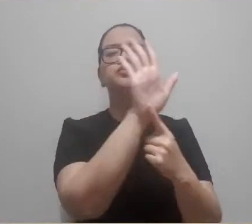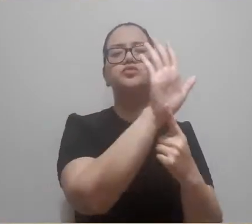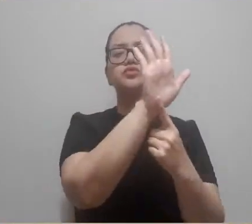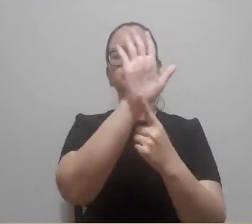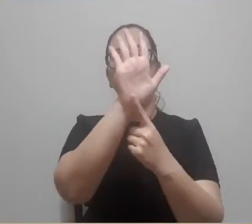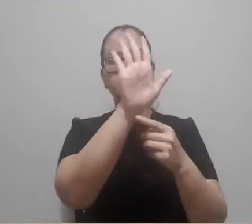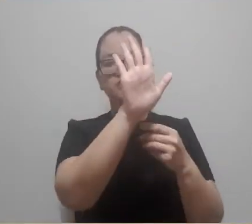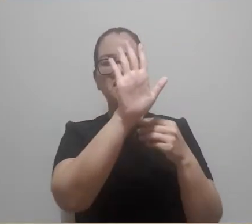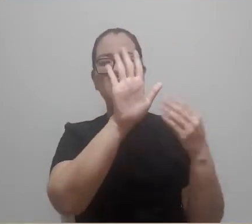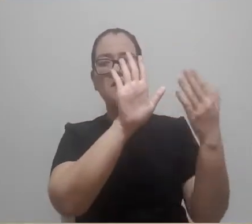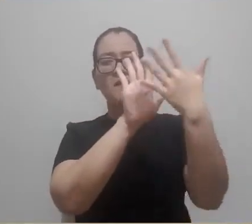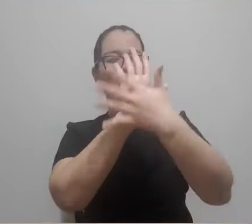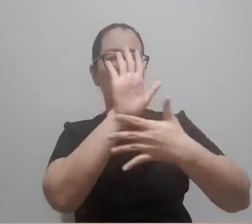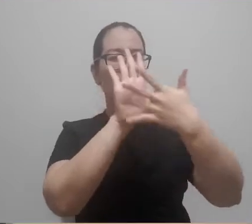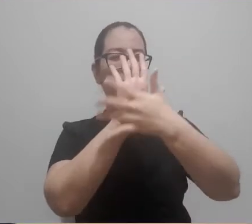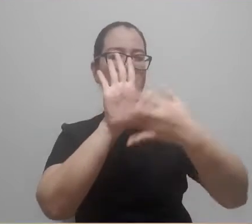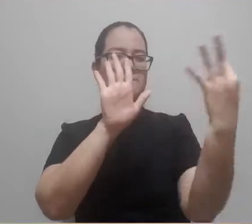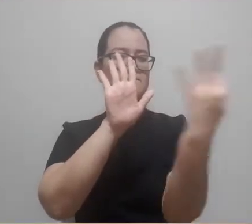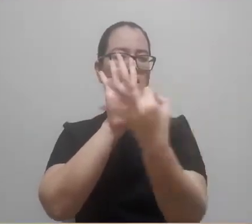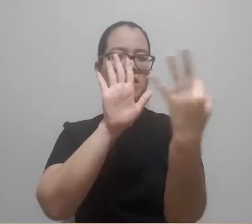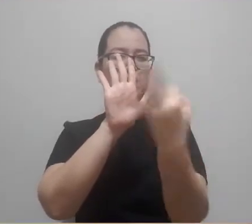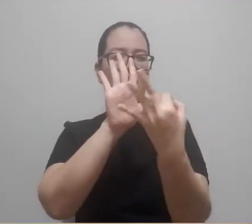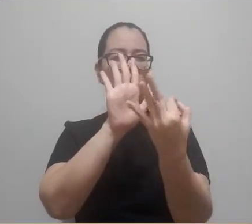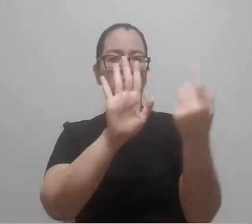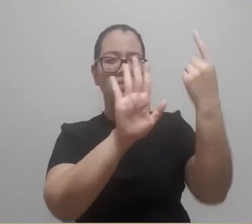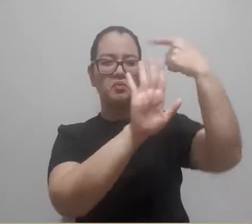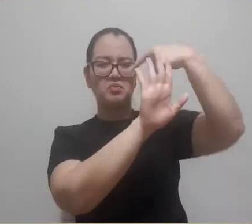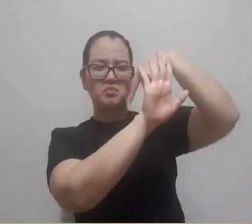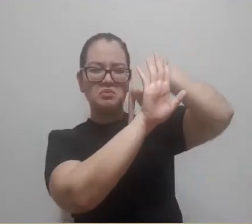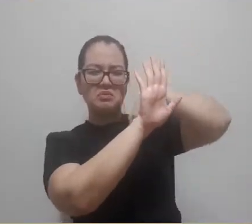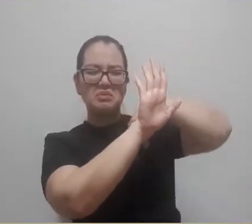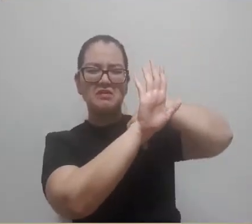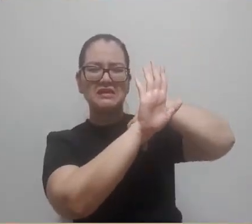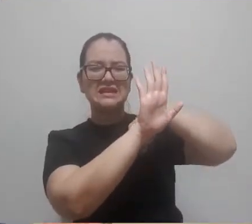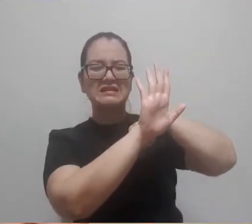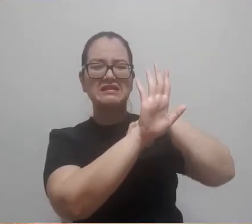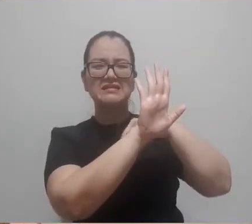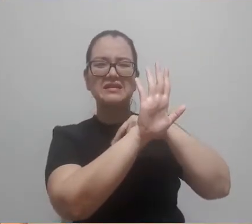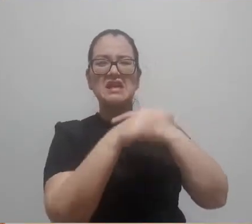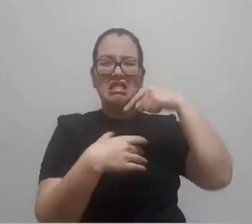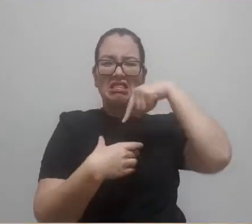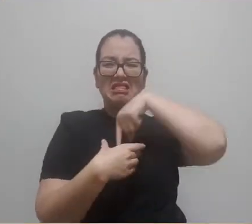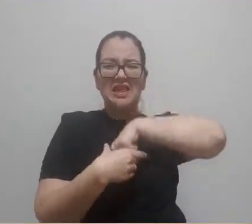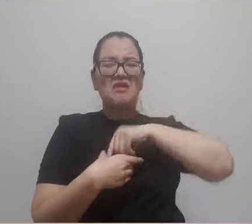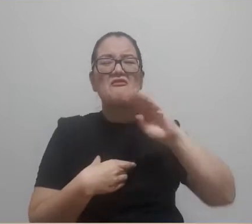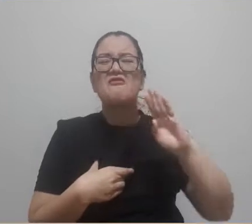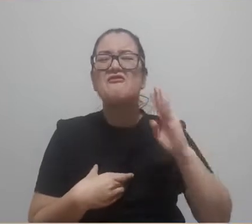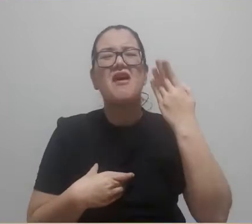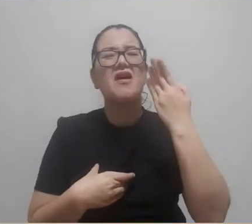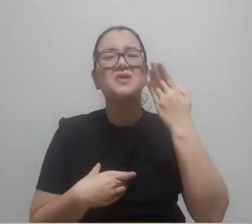tanto que eles são chamados, exortados como hipócritas, porque